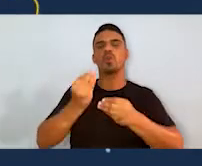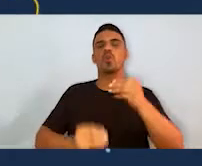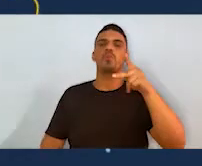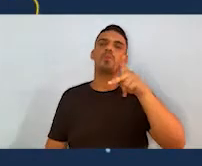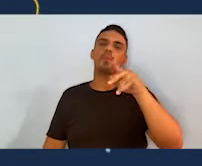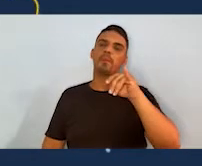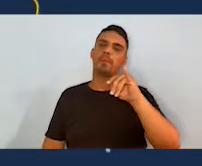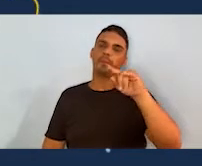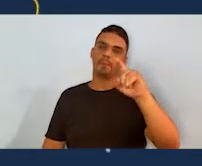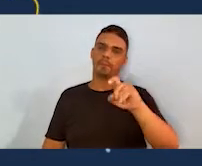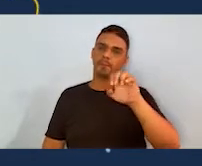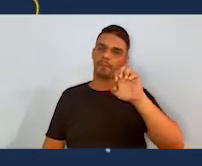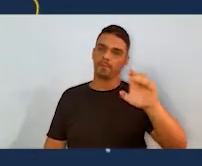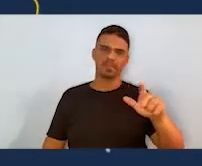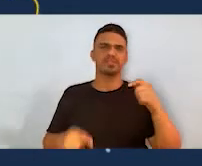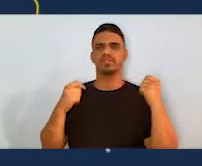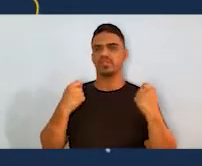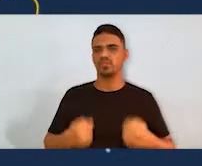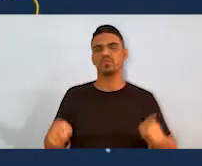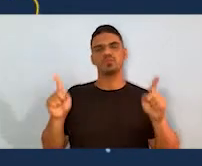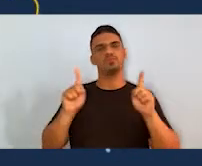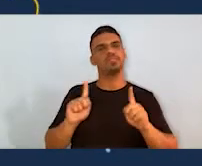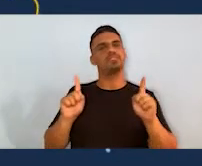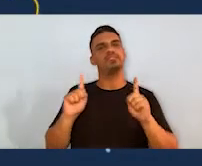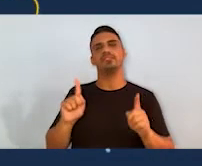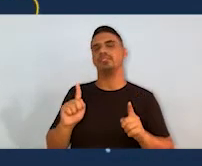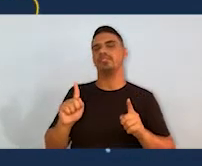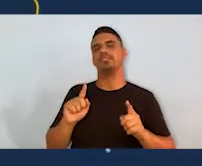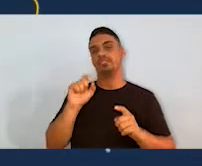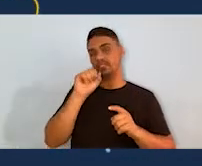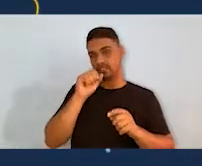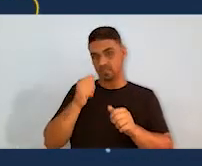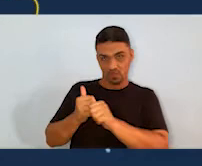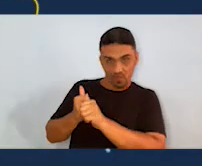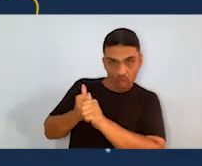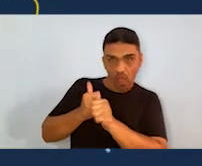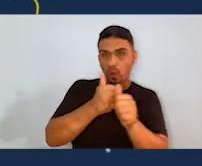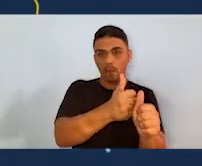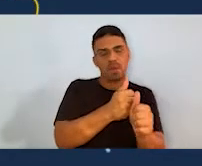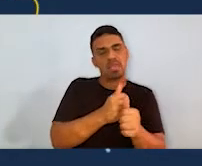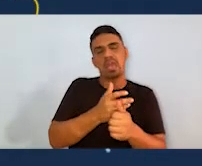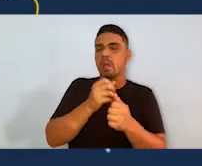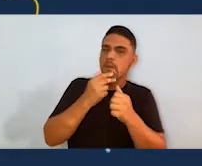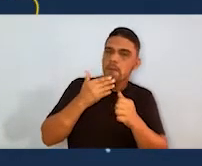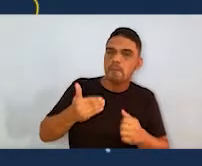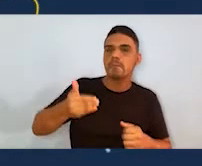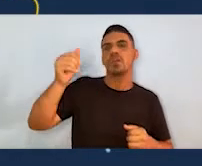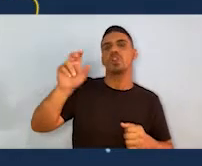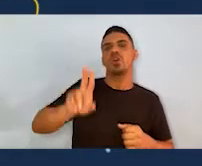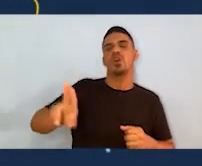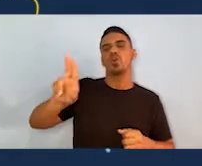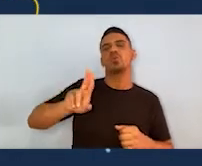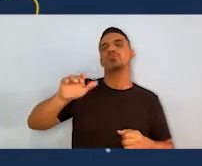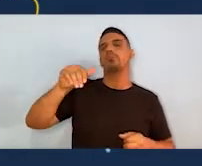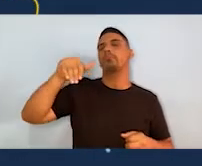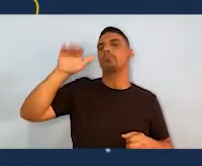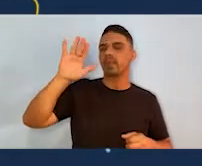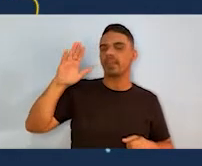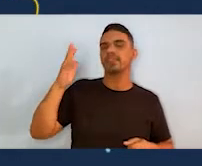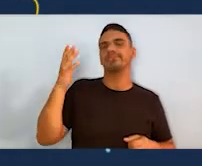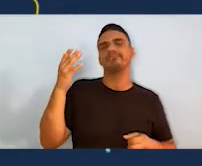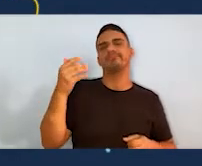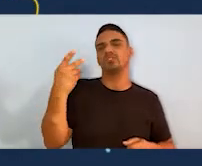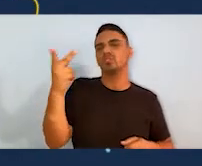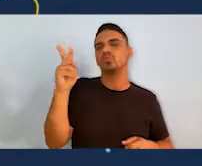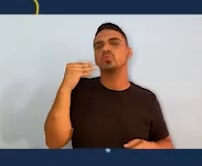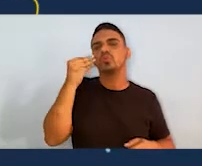algum programa que domine, não precisem usar o Piskel. Se vocês forem me acompanhar, vocês podem usar a Sprite, pode